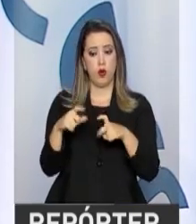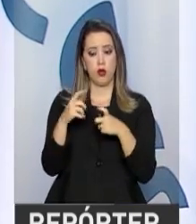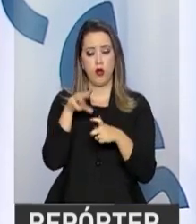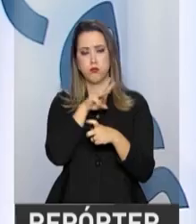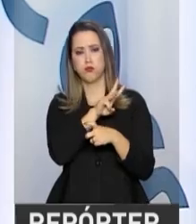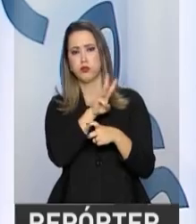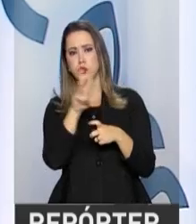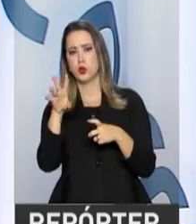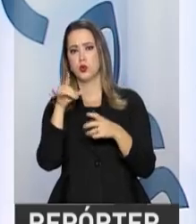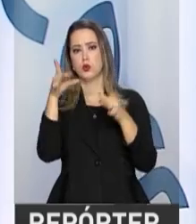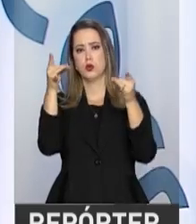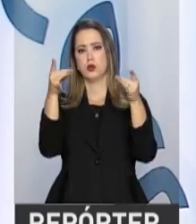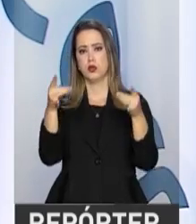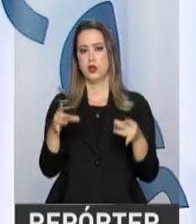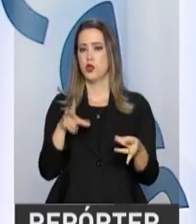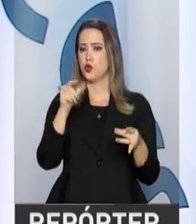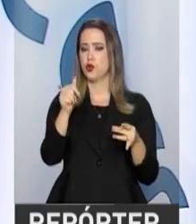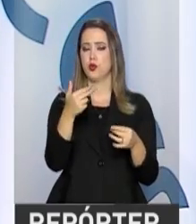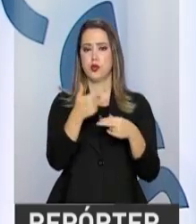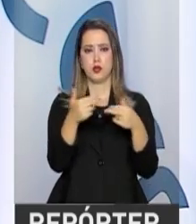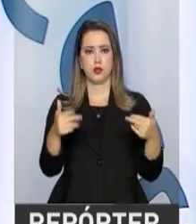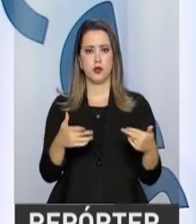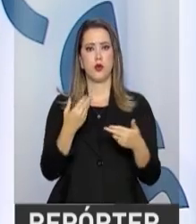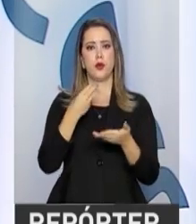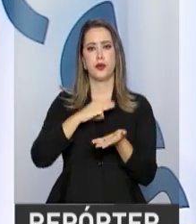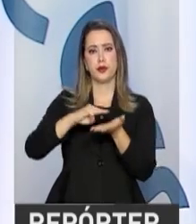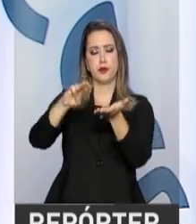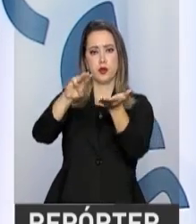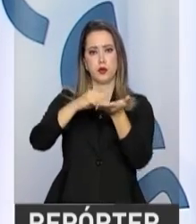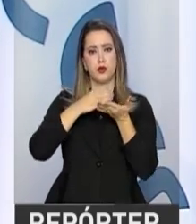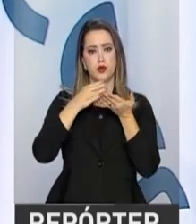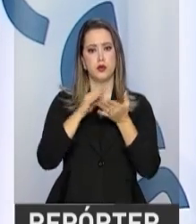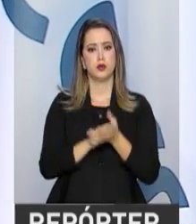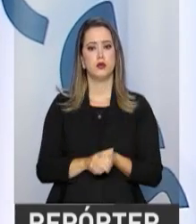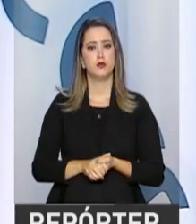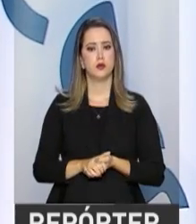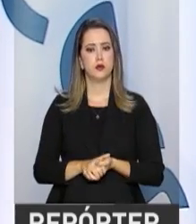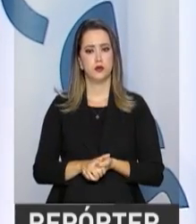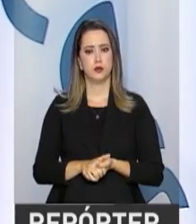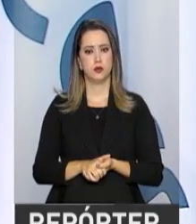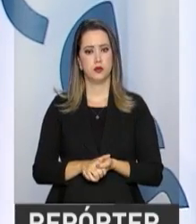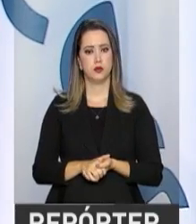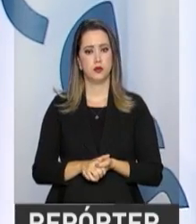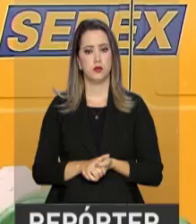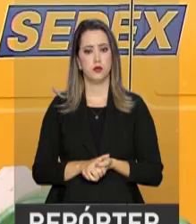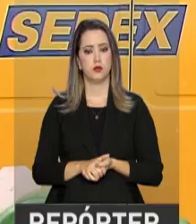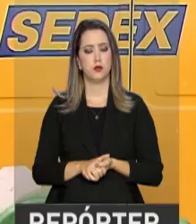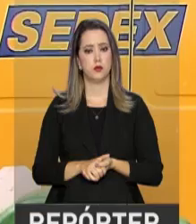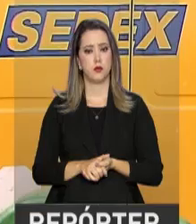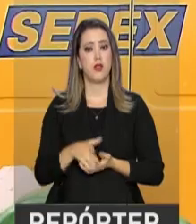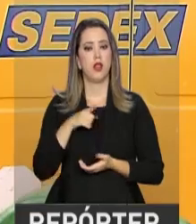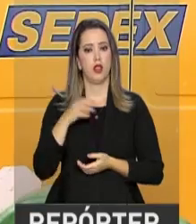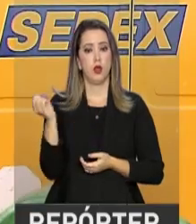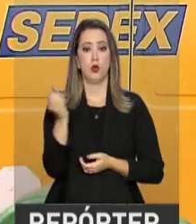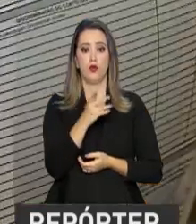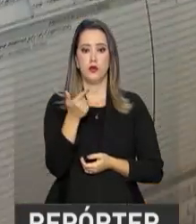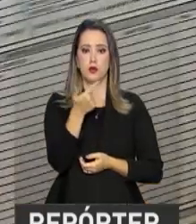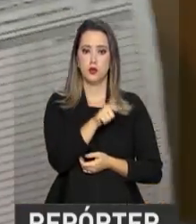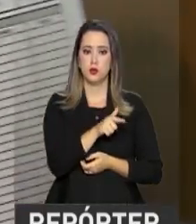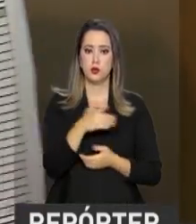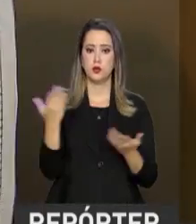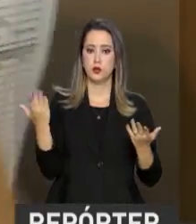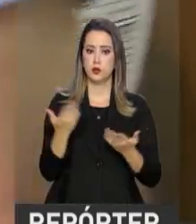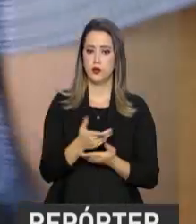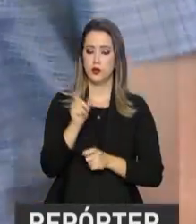a respeito da dos encomendas que ele tem para receber o previa o que enviou e tem mais novidade